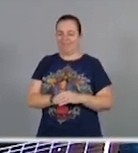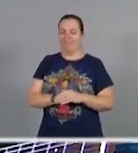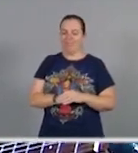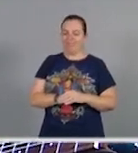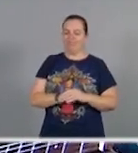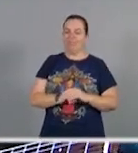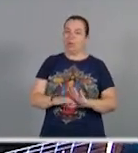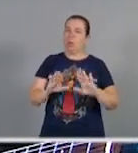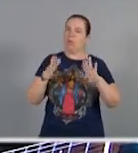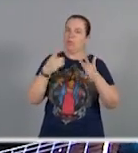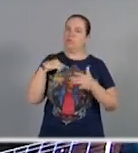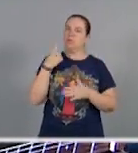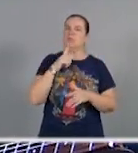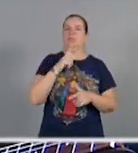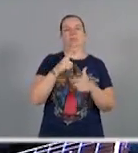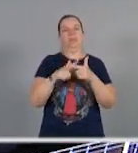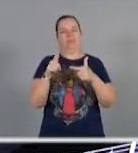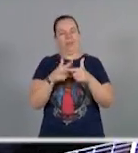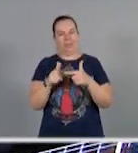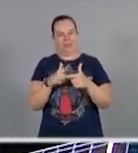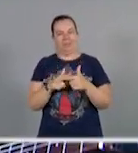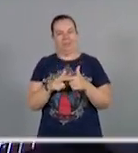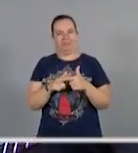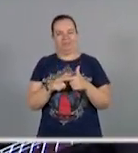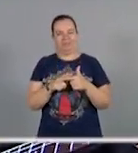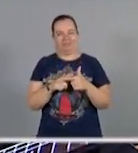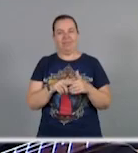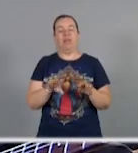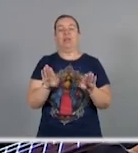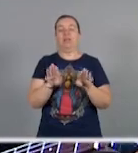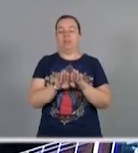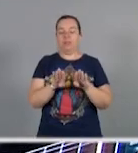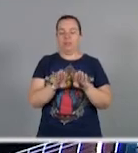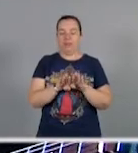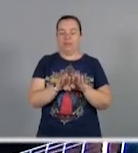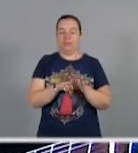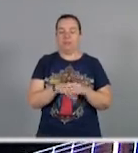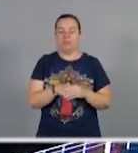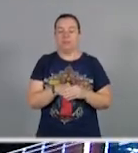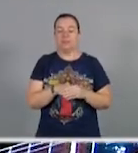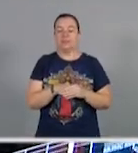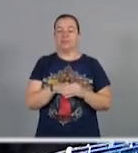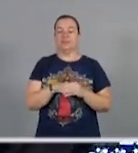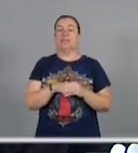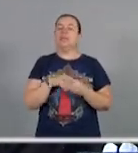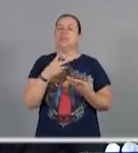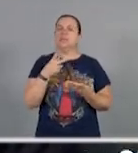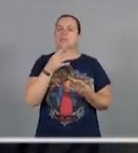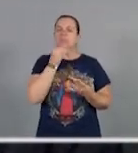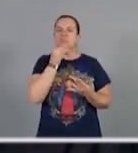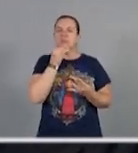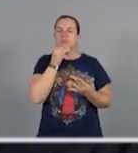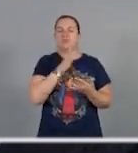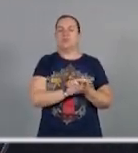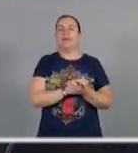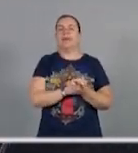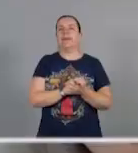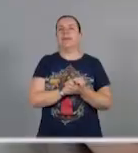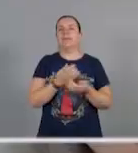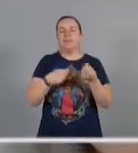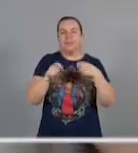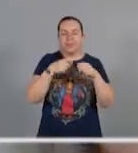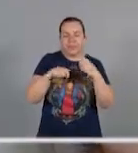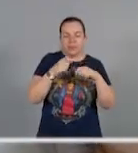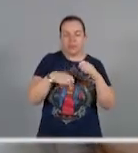Quando nós passamos por um problema, geralmente, eu vou dizer do ponto de vista de negócio. Quem aqui é negociante? Levante a